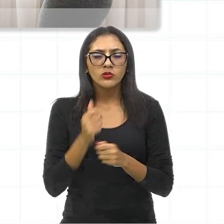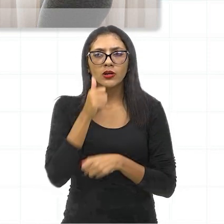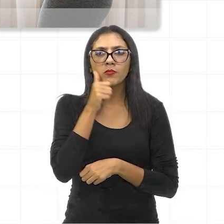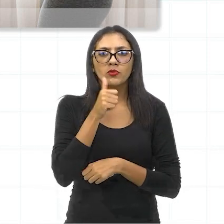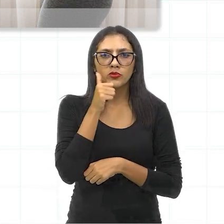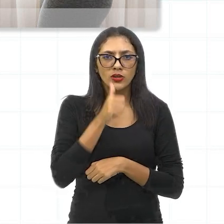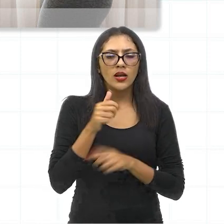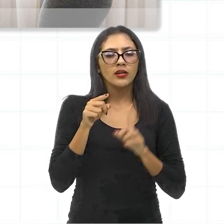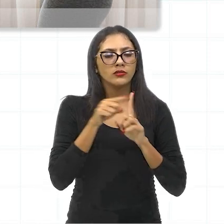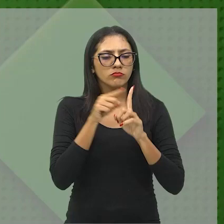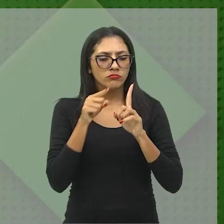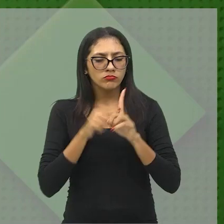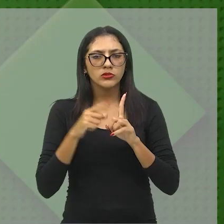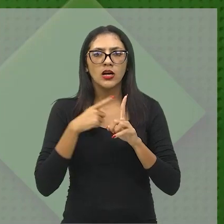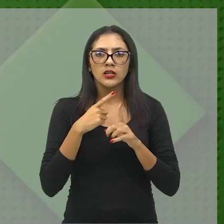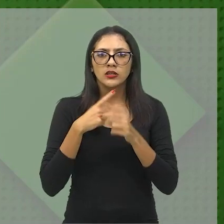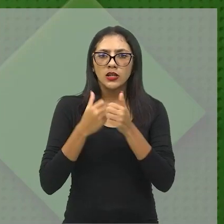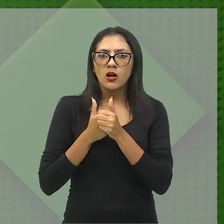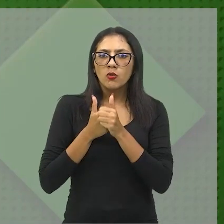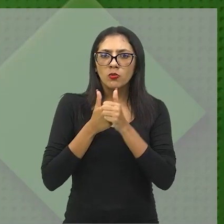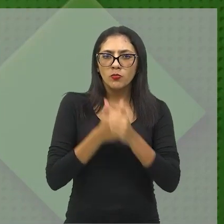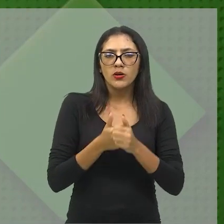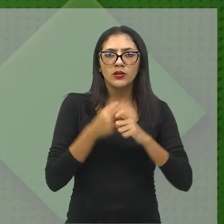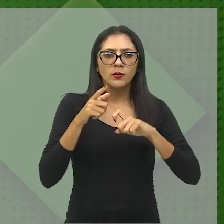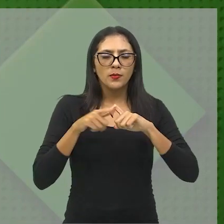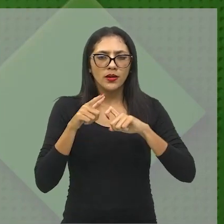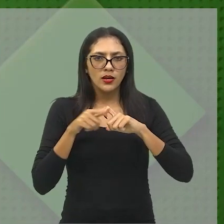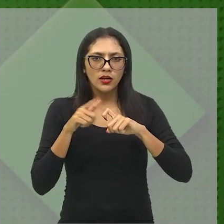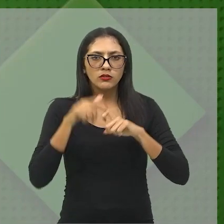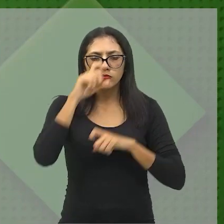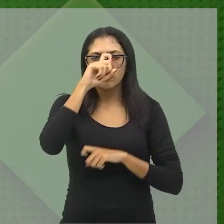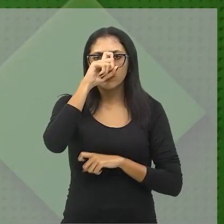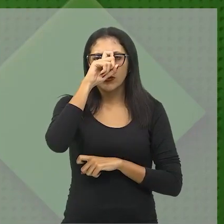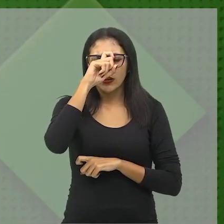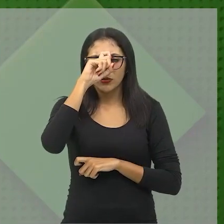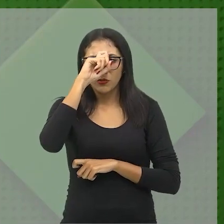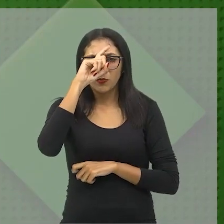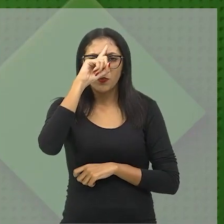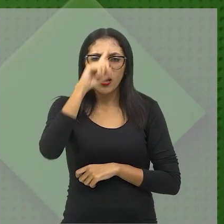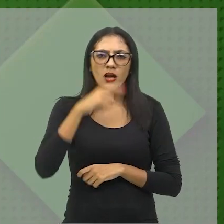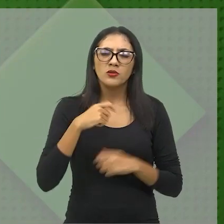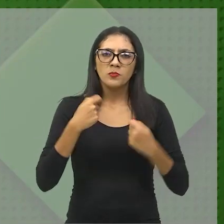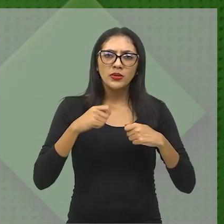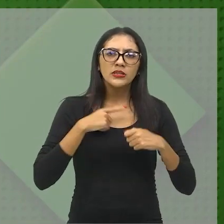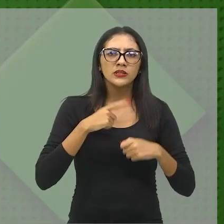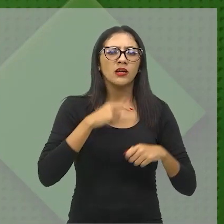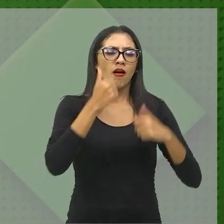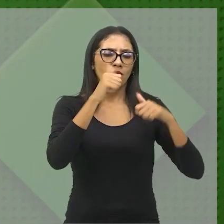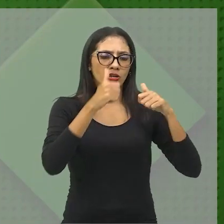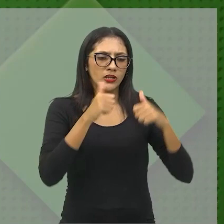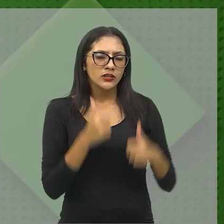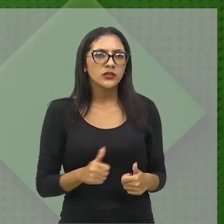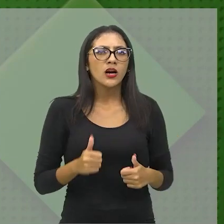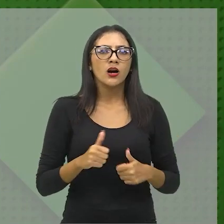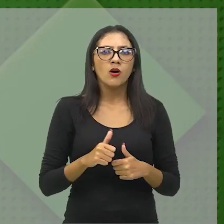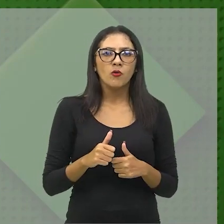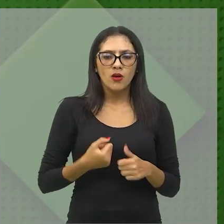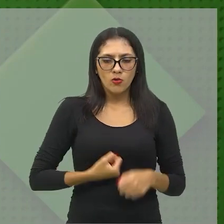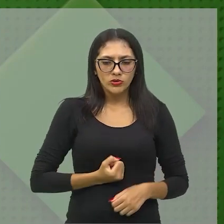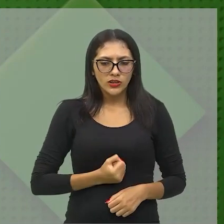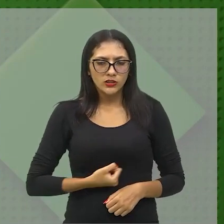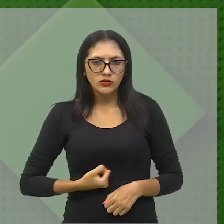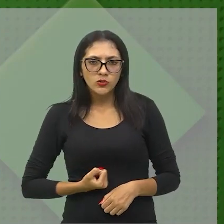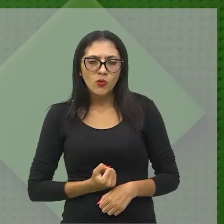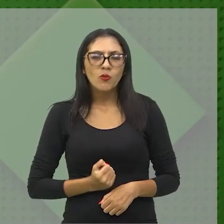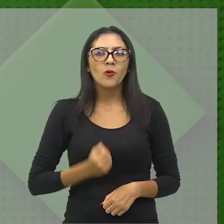gestante, que faz o acompanhamento, é importante fazer o pré-natal, né, para acompanhar essas etapas, essas fases ali do